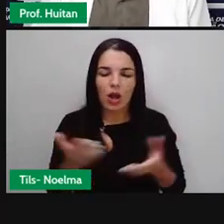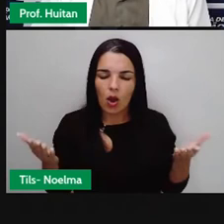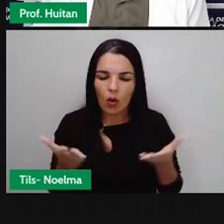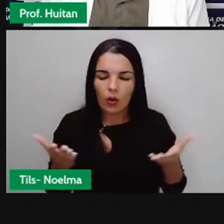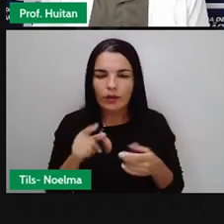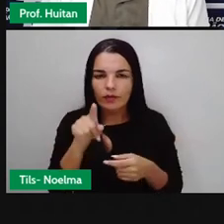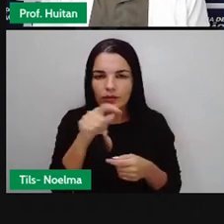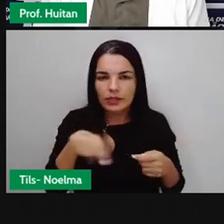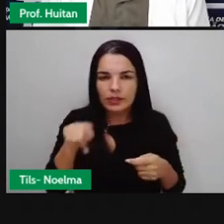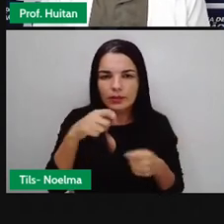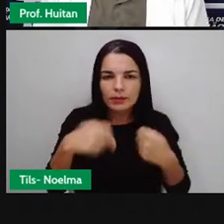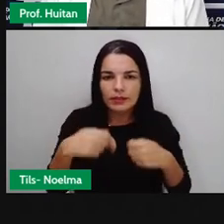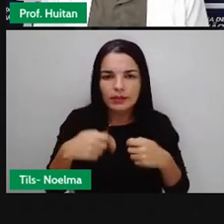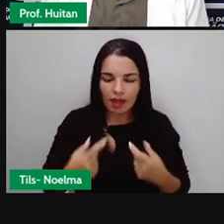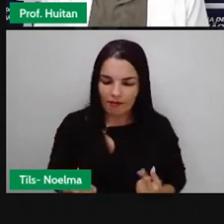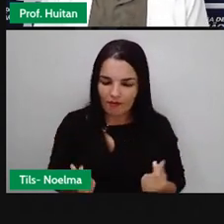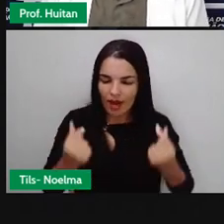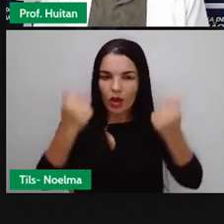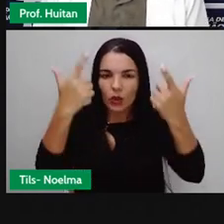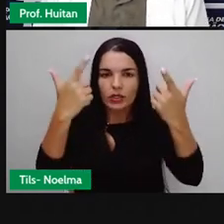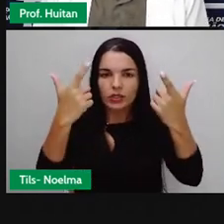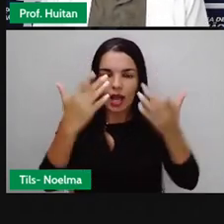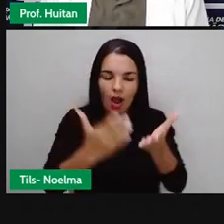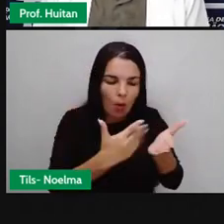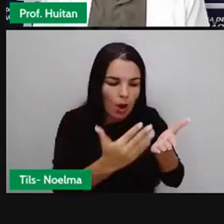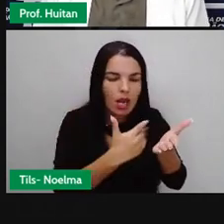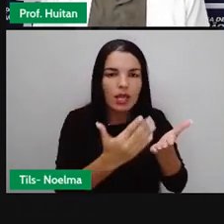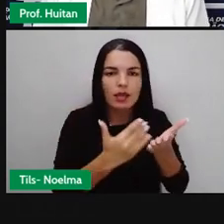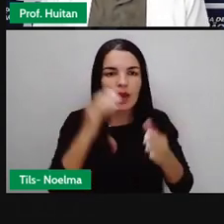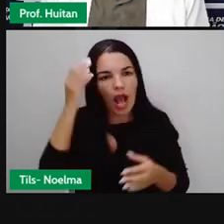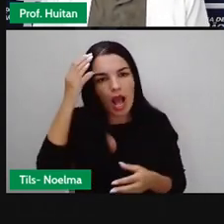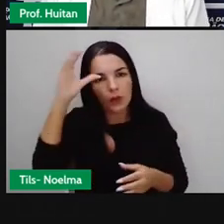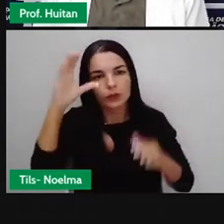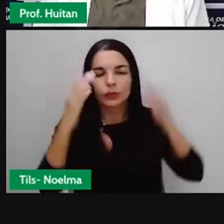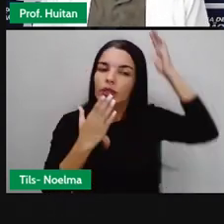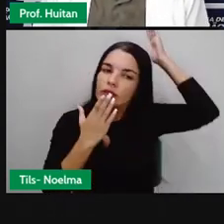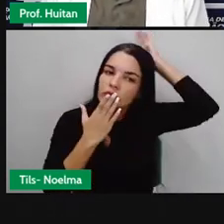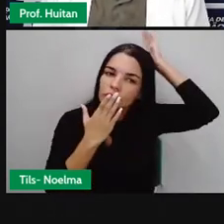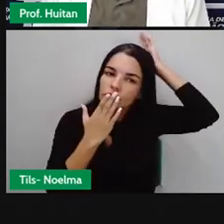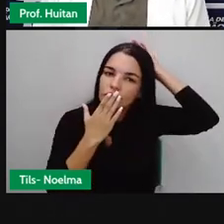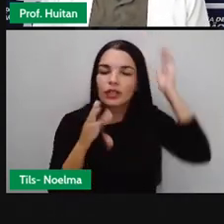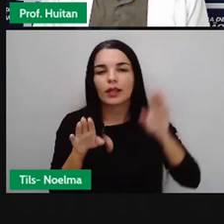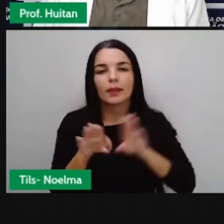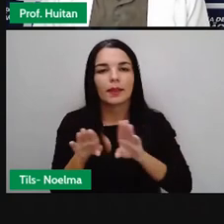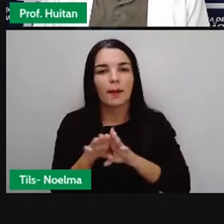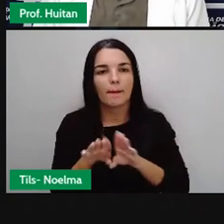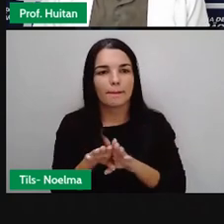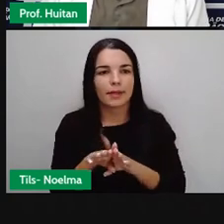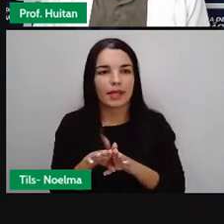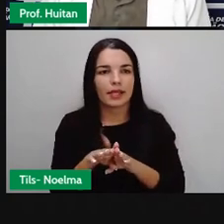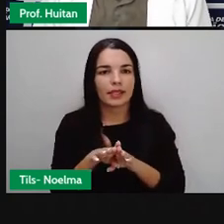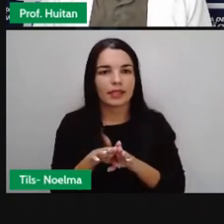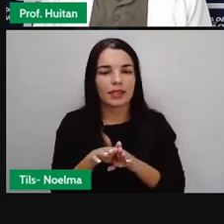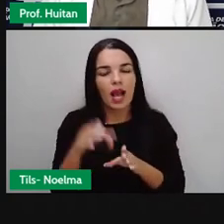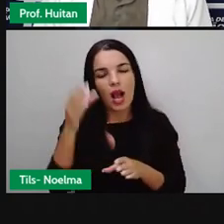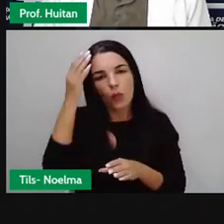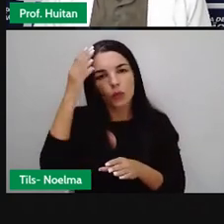cultura indígena, valorizem o livro e valorizem, não é, também a nossa